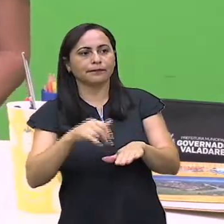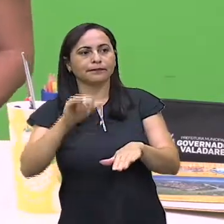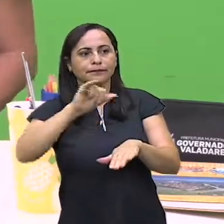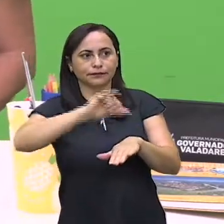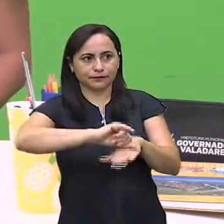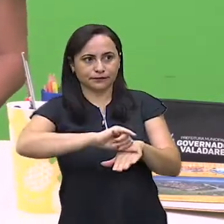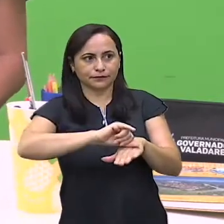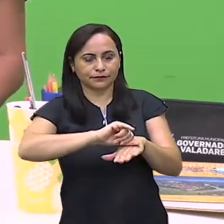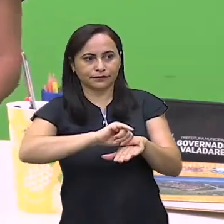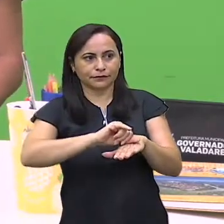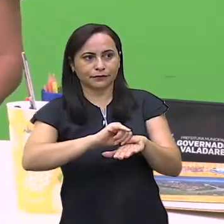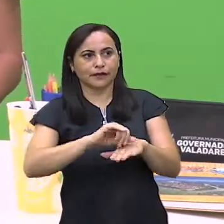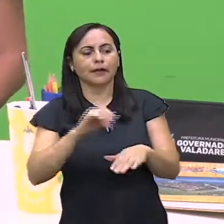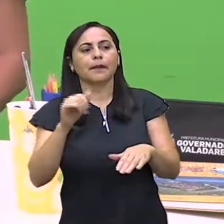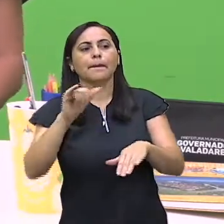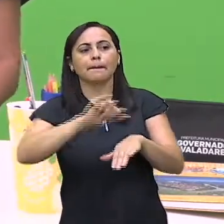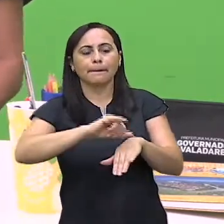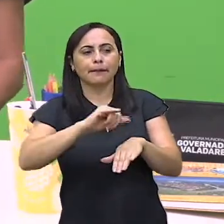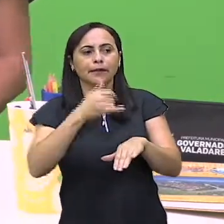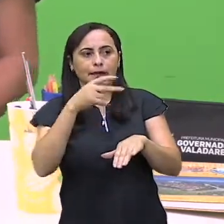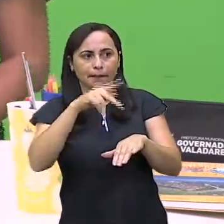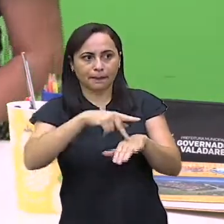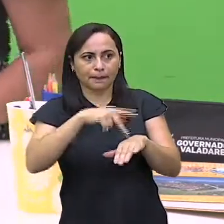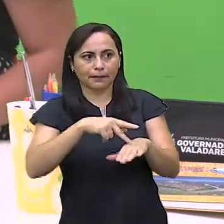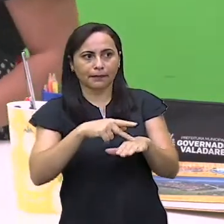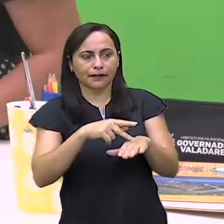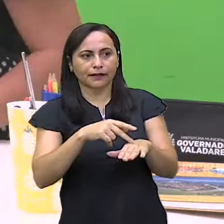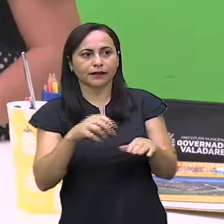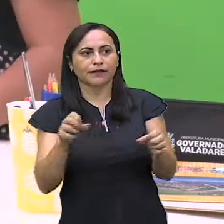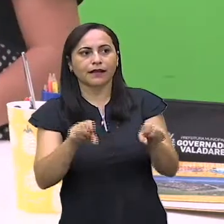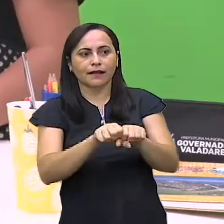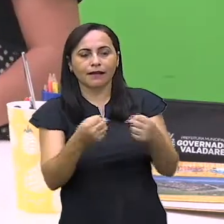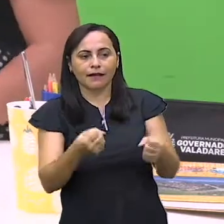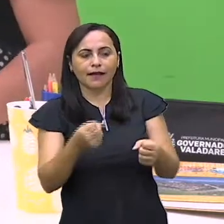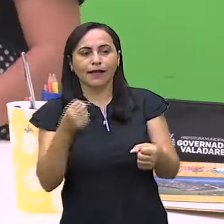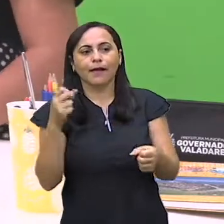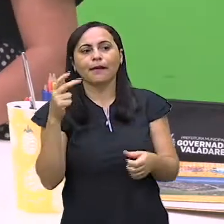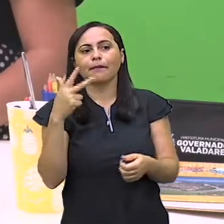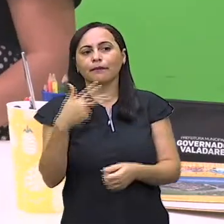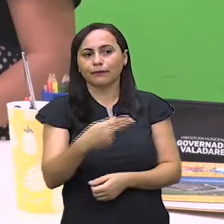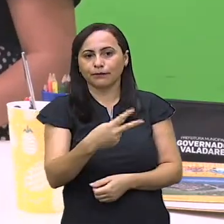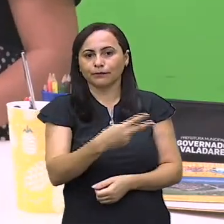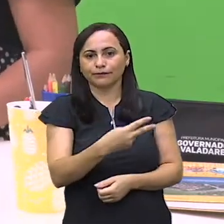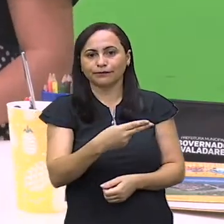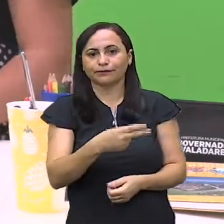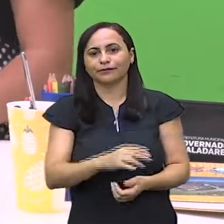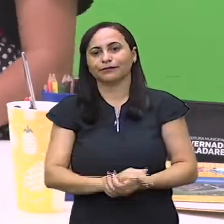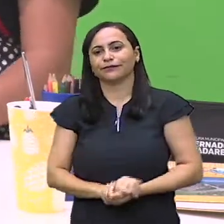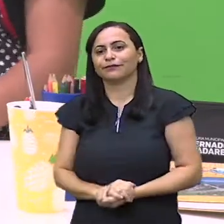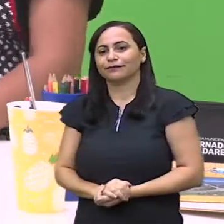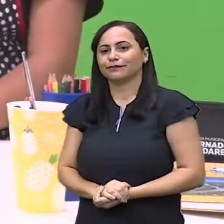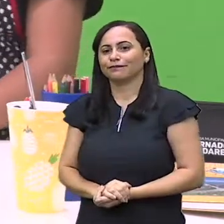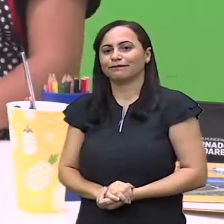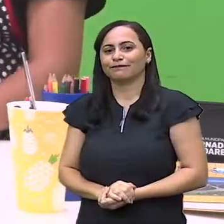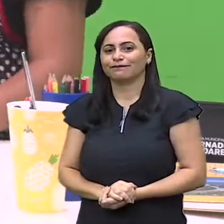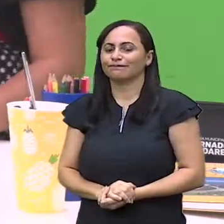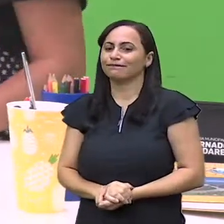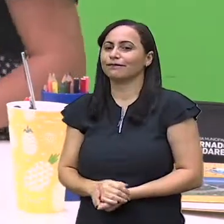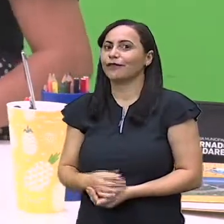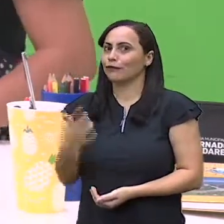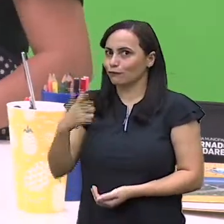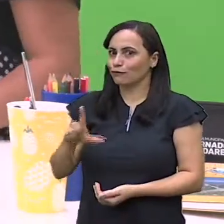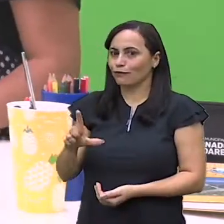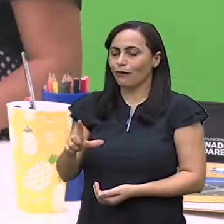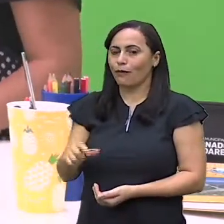para ver quem começa a jogar? Vamos. Pedra, papel, tesoura. Ah, se deu igual, joga de